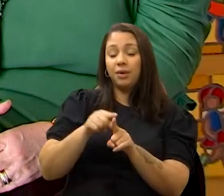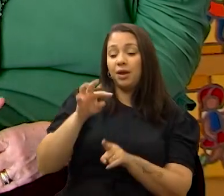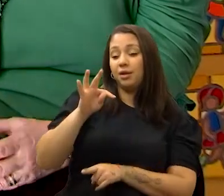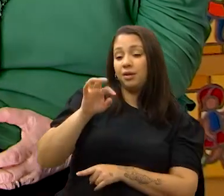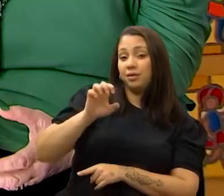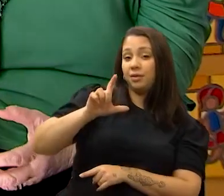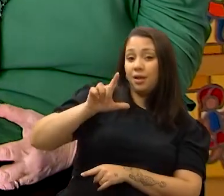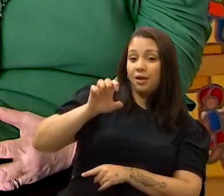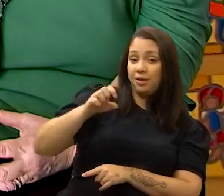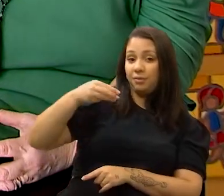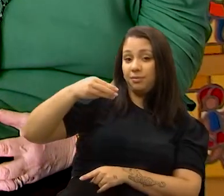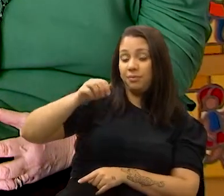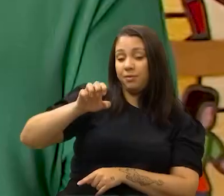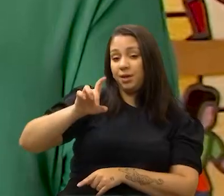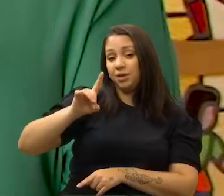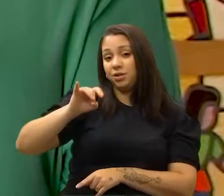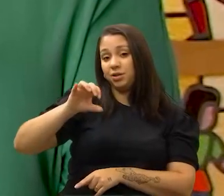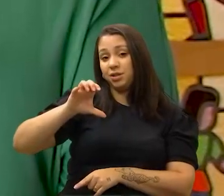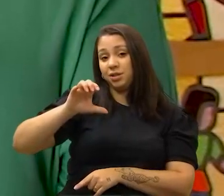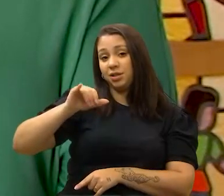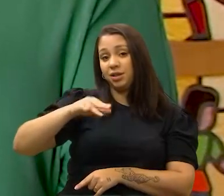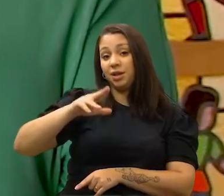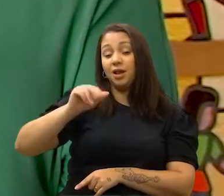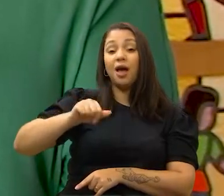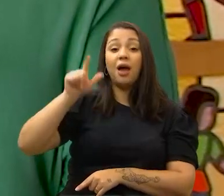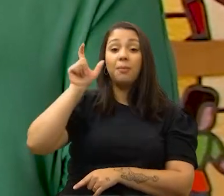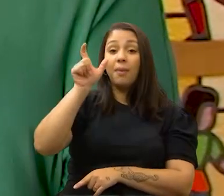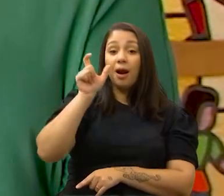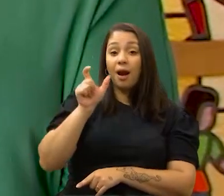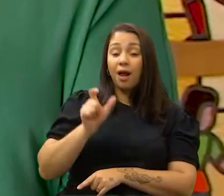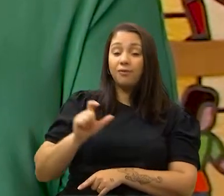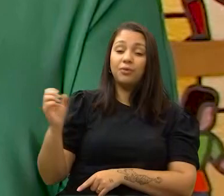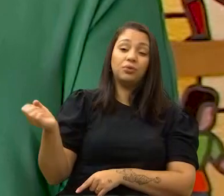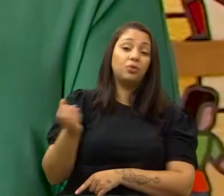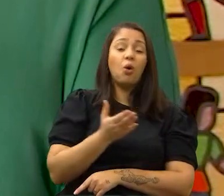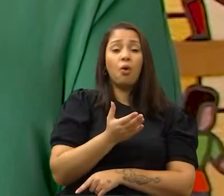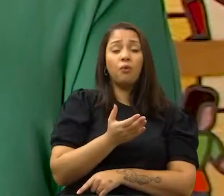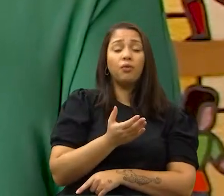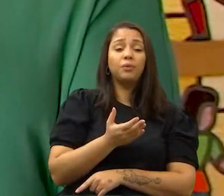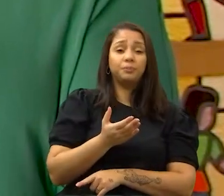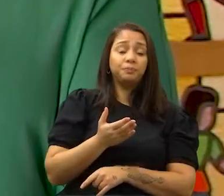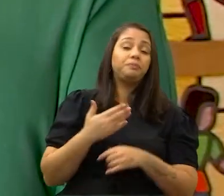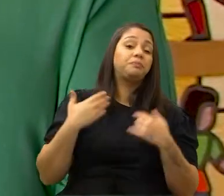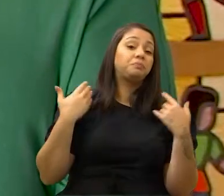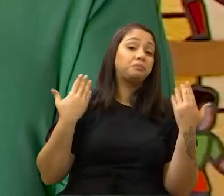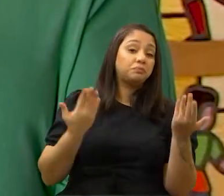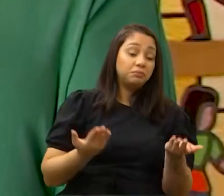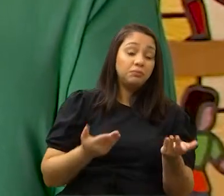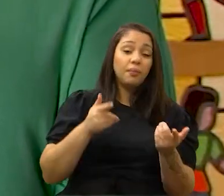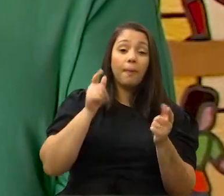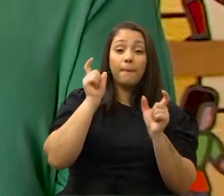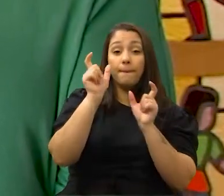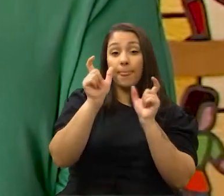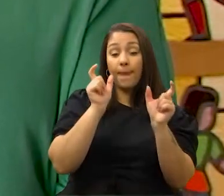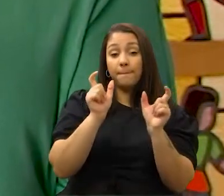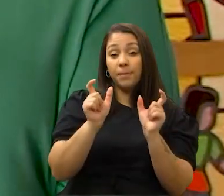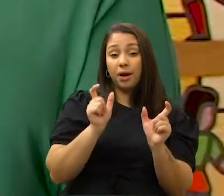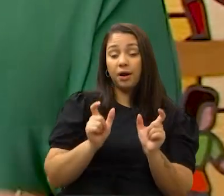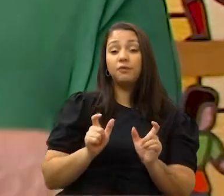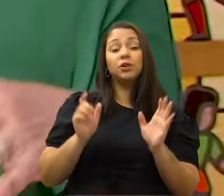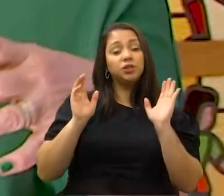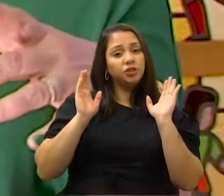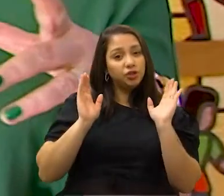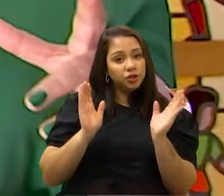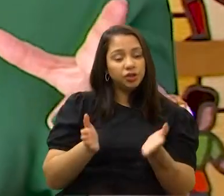Telemedicina. Você vai colocando palavras novas, né? E essas